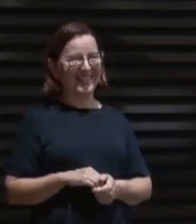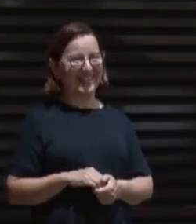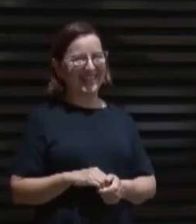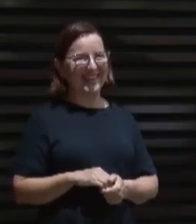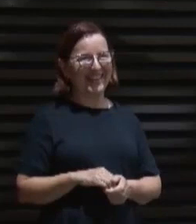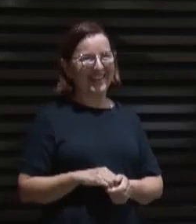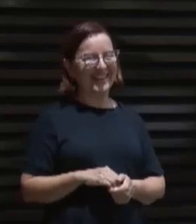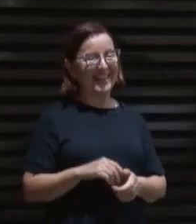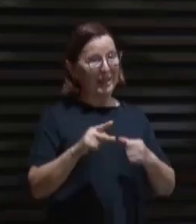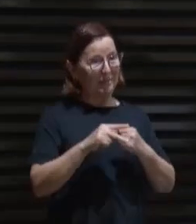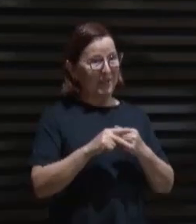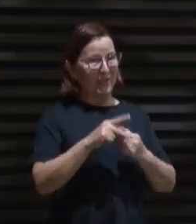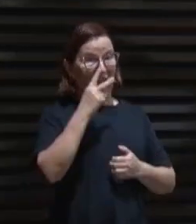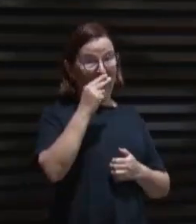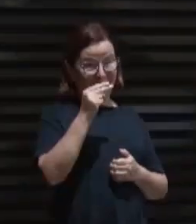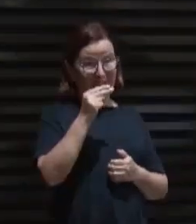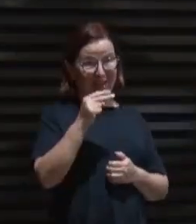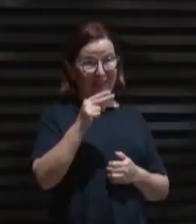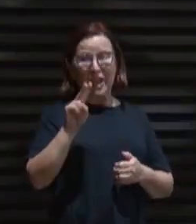Aí está a autoconfiança.